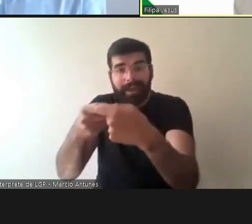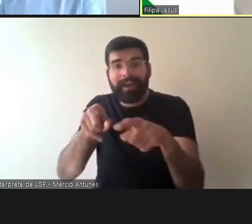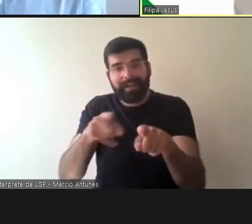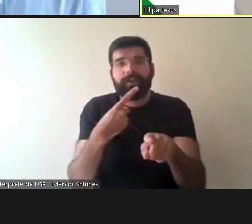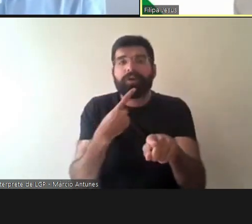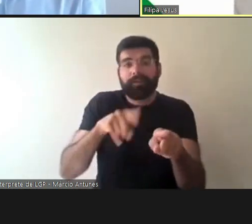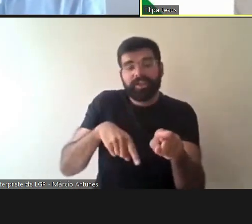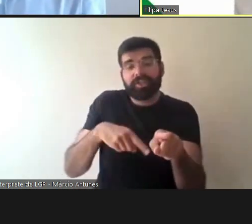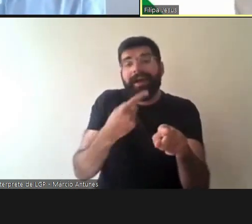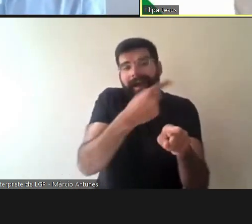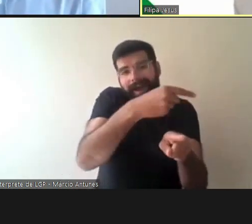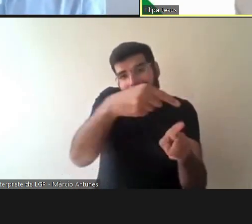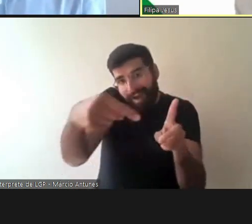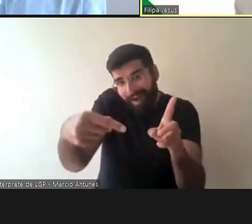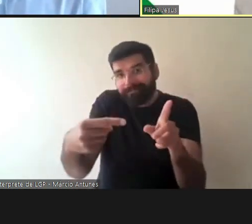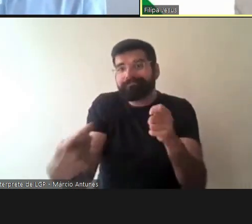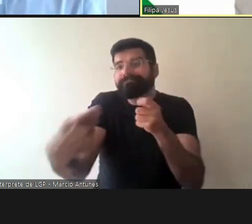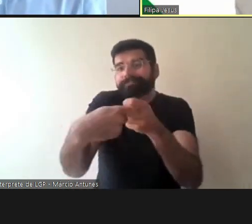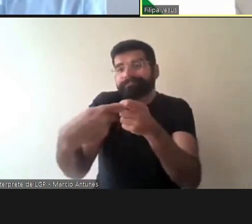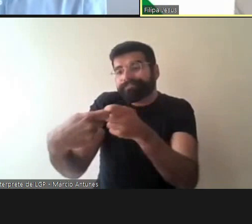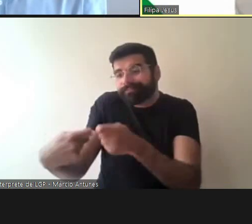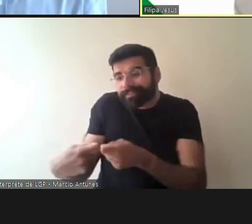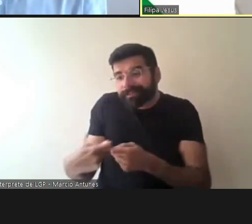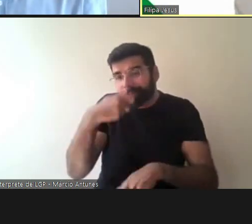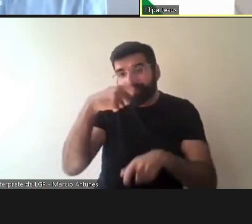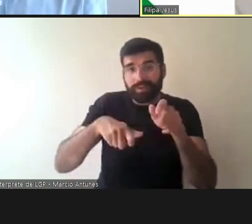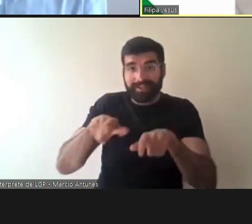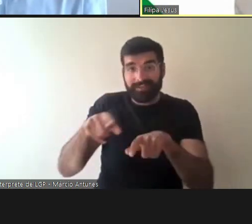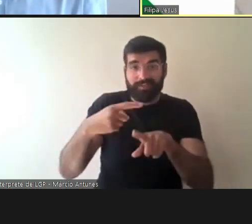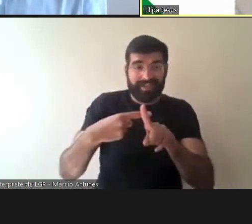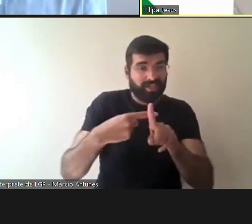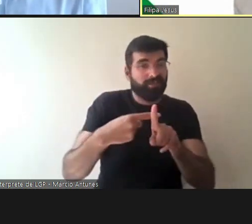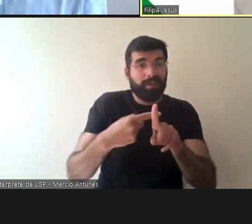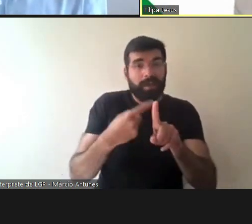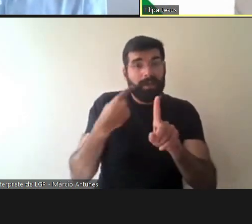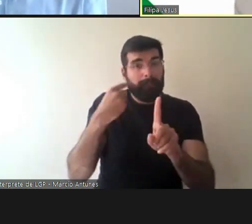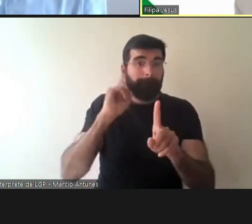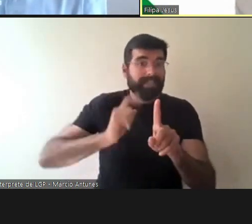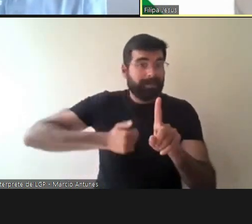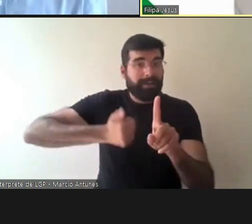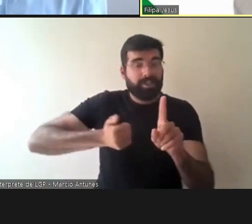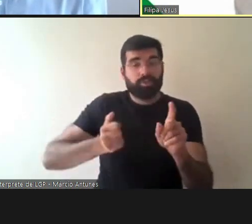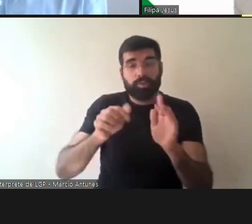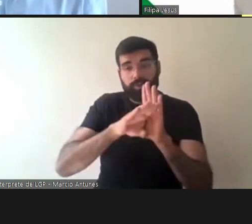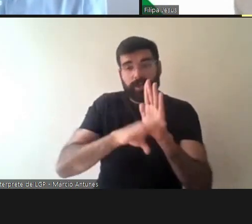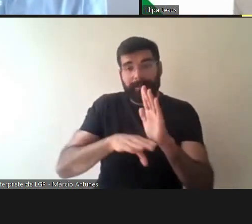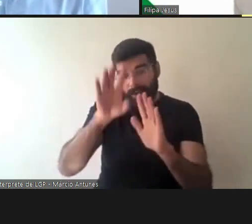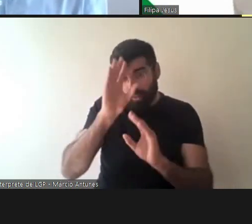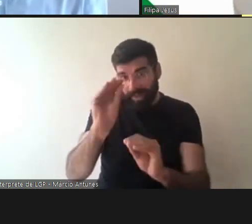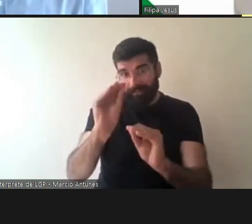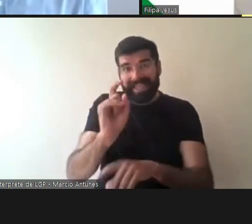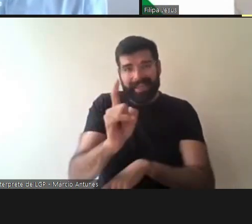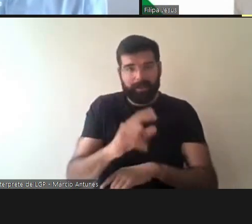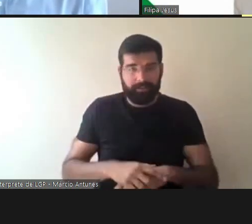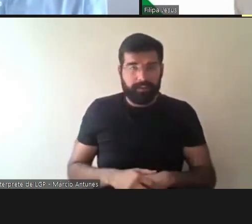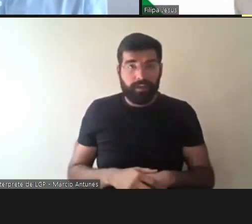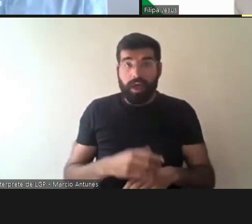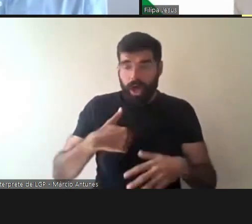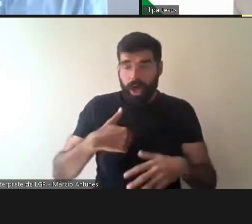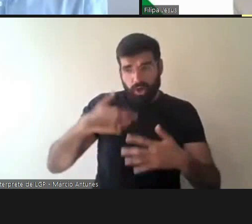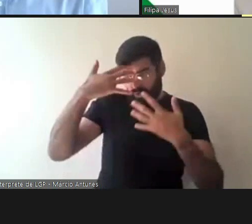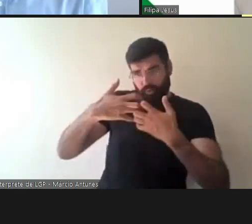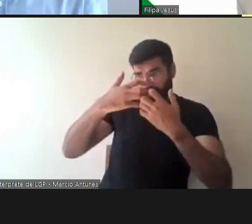oferta personalizada, que é uma das principais vantagens do programa Qualifica. É permitir, não tenho dúvidas nenhumas, esta